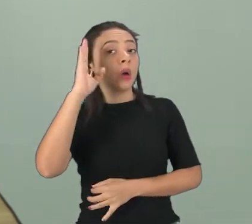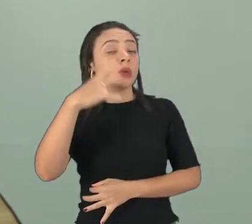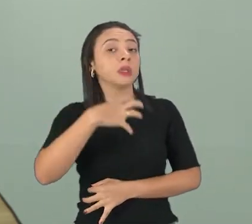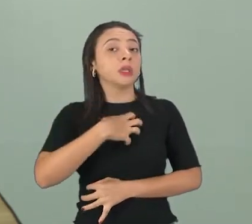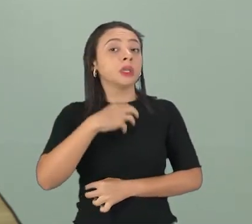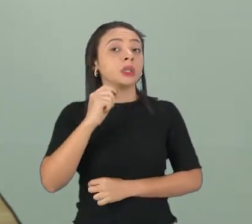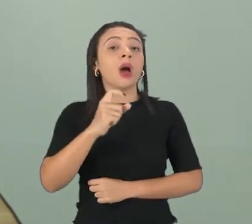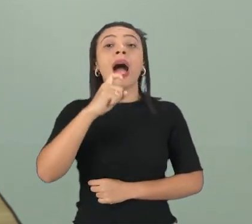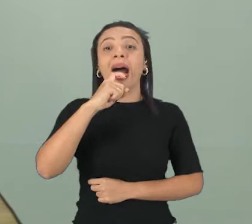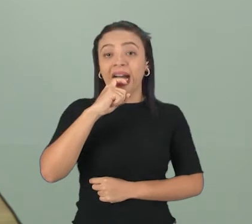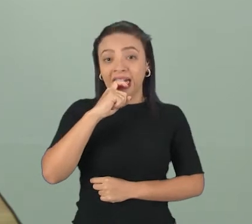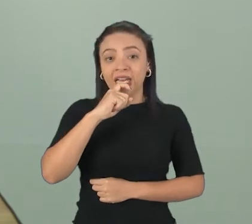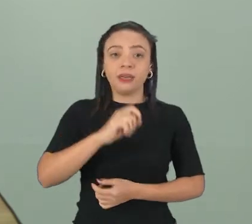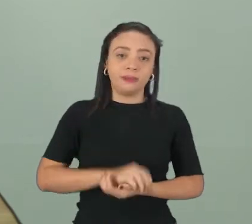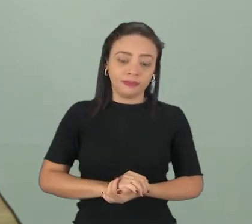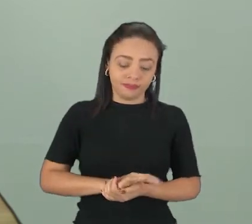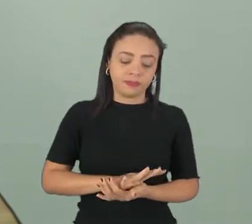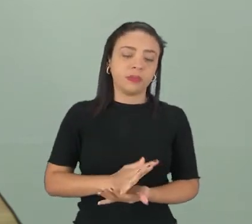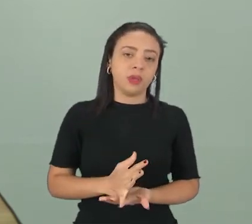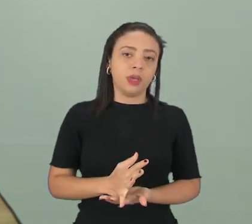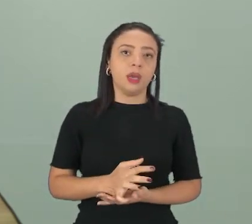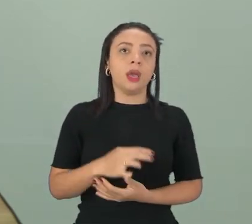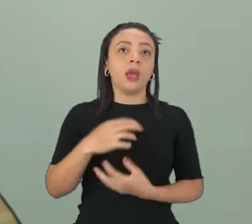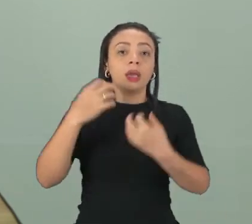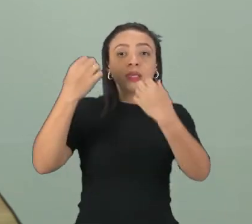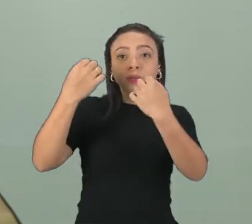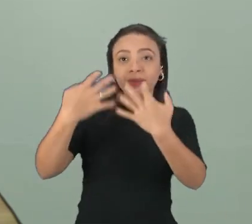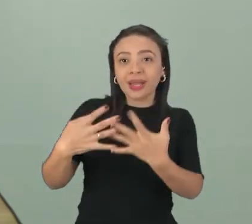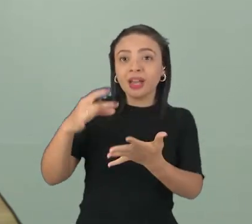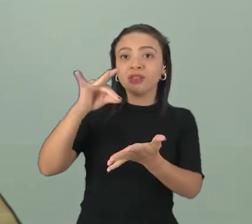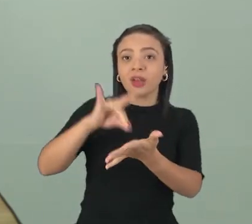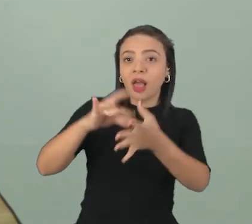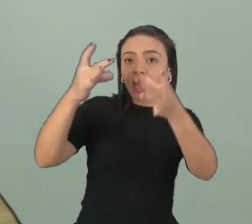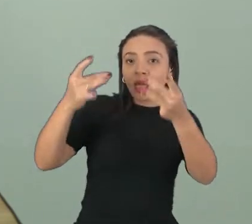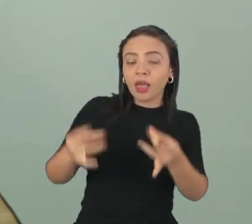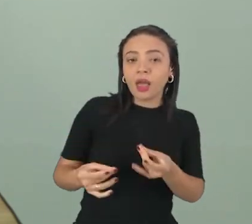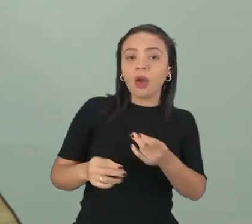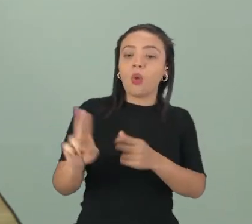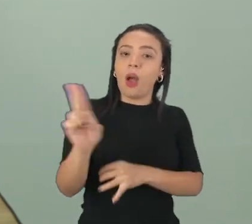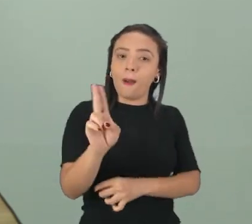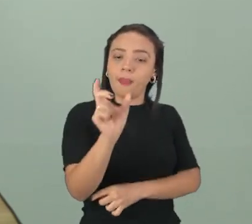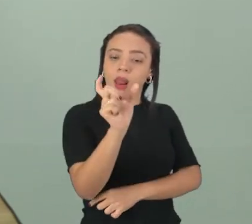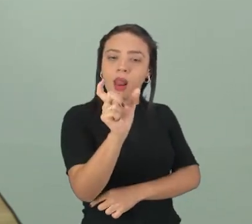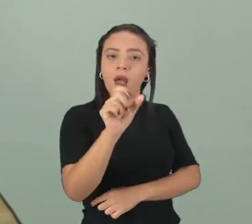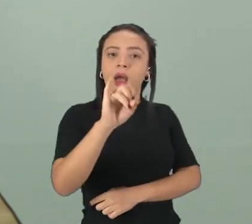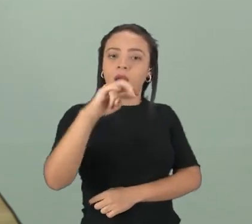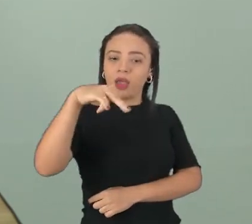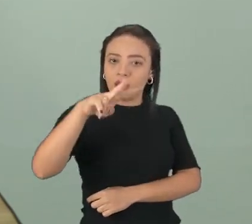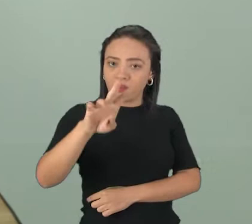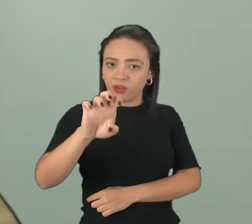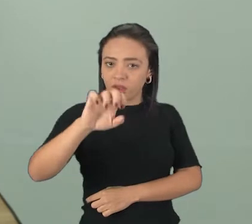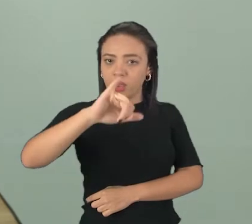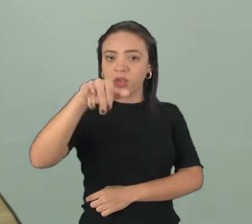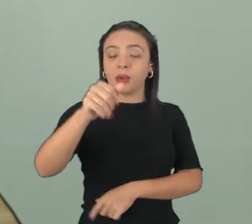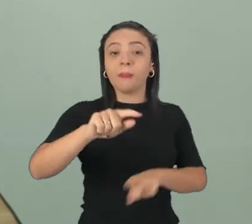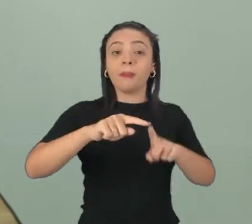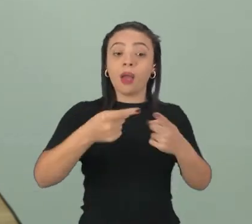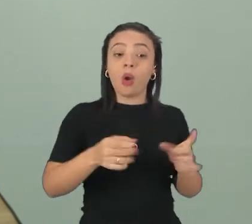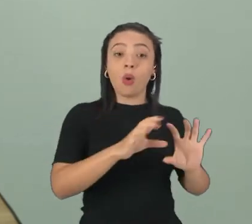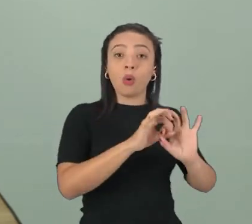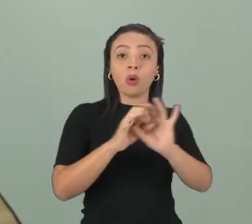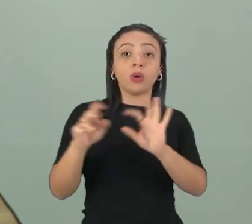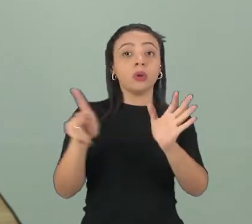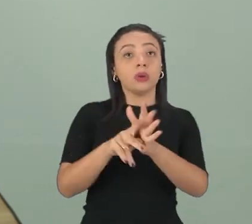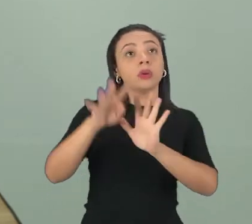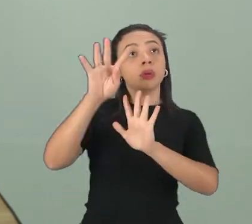sentindo inveja, um sentimento que não está descrito com as palavras claramente, mas que o contexto do texto